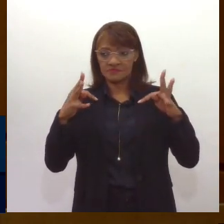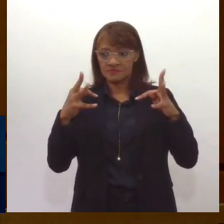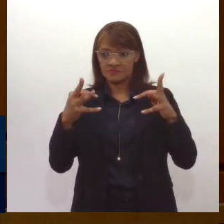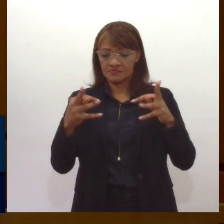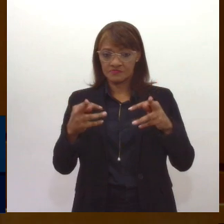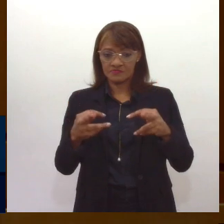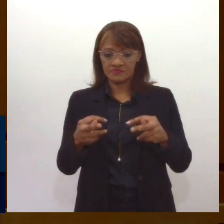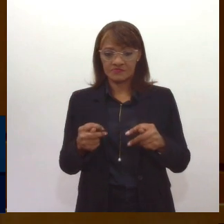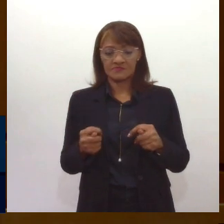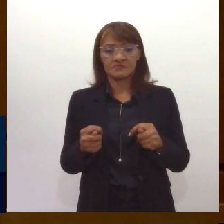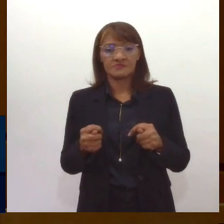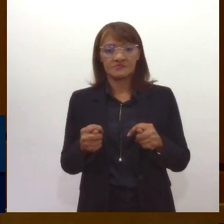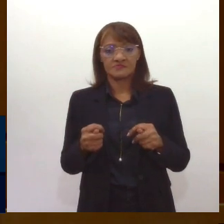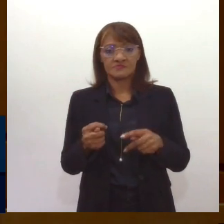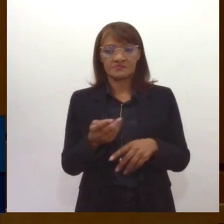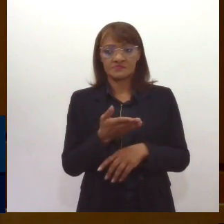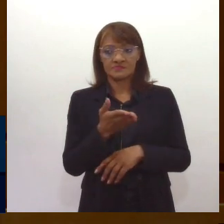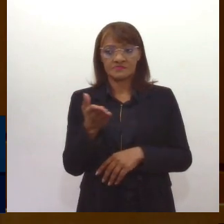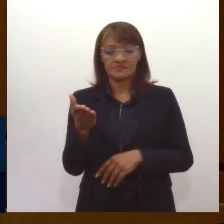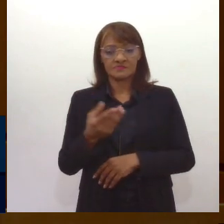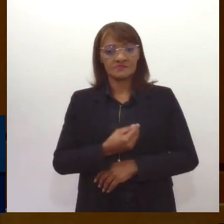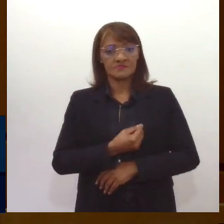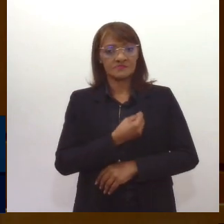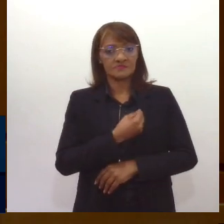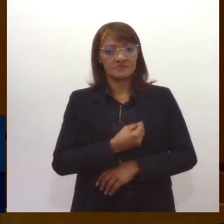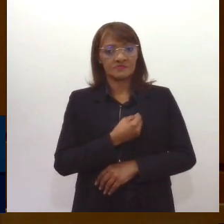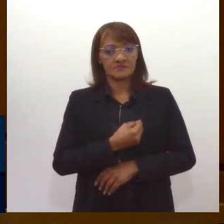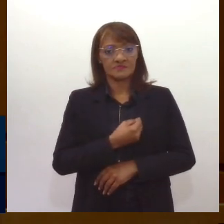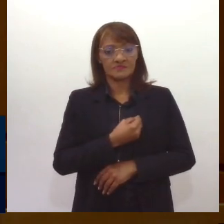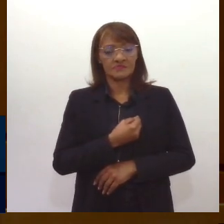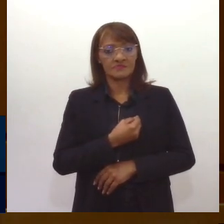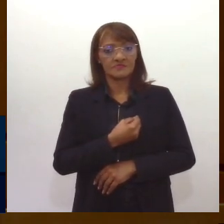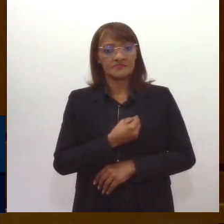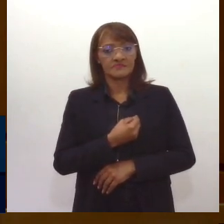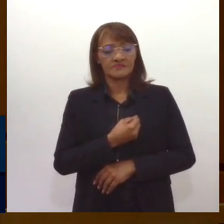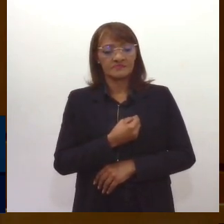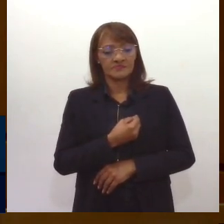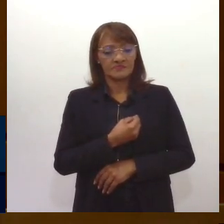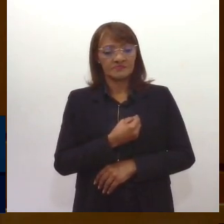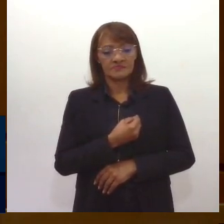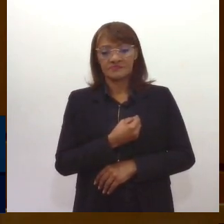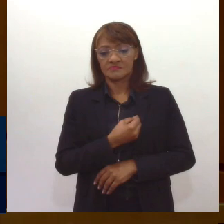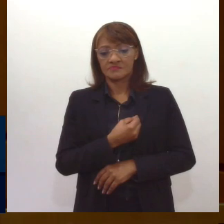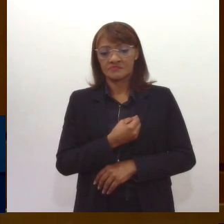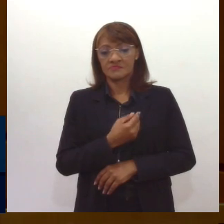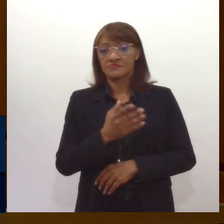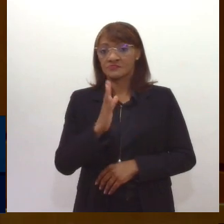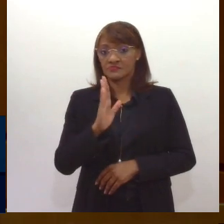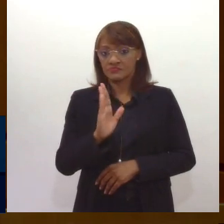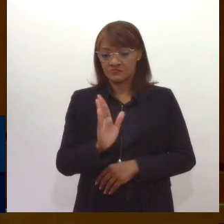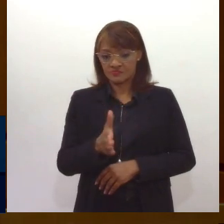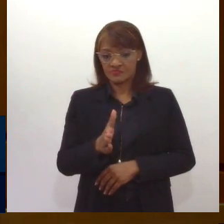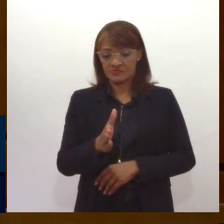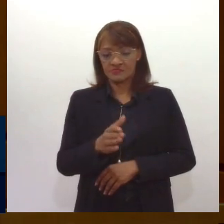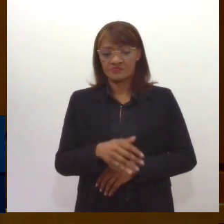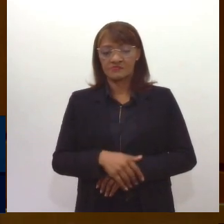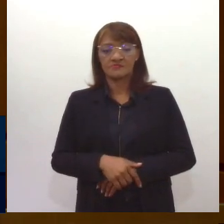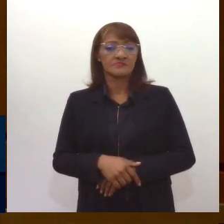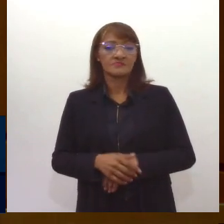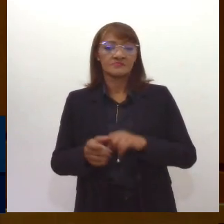que está marcada uma audiência para tratar sobre